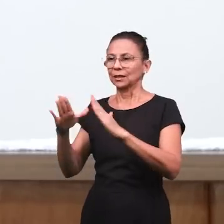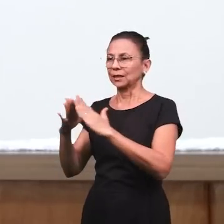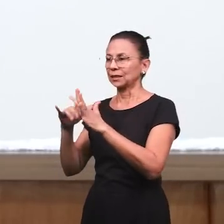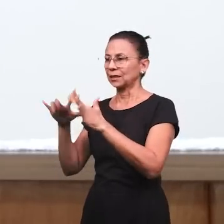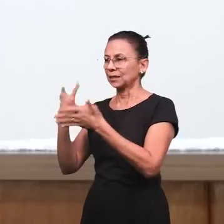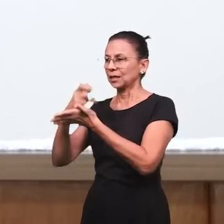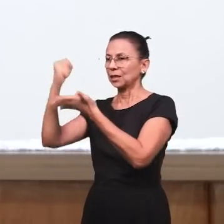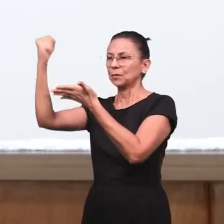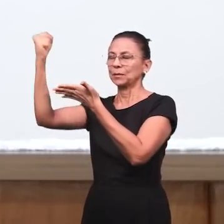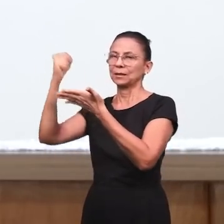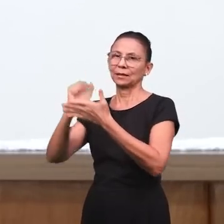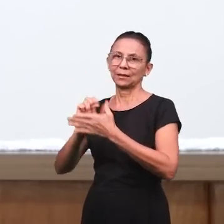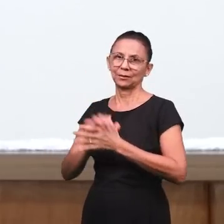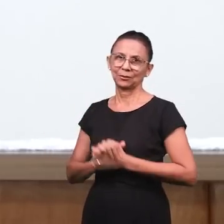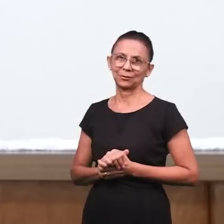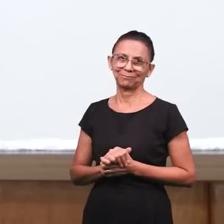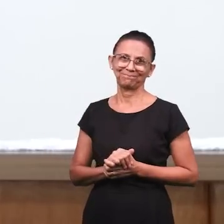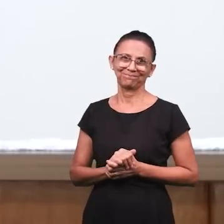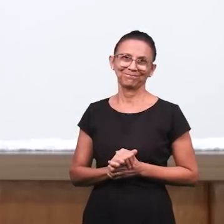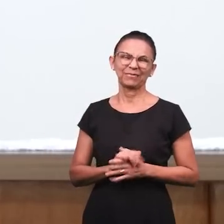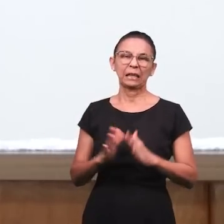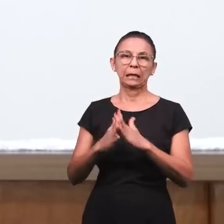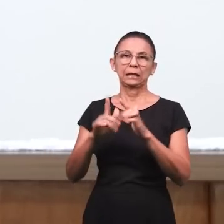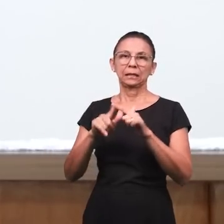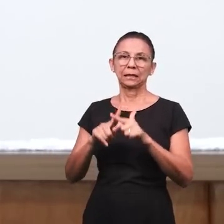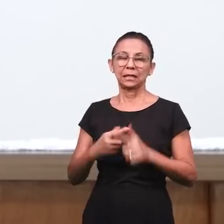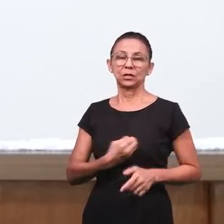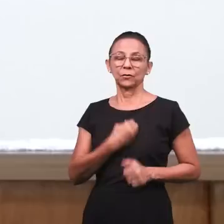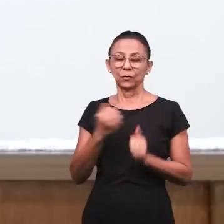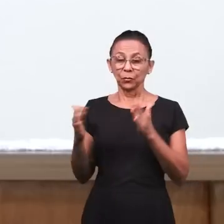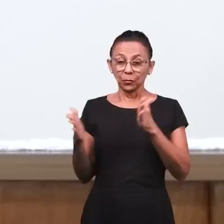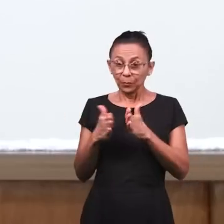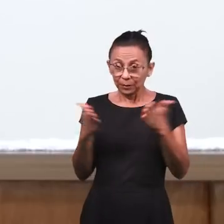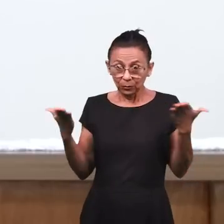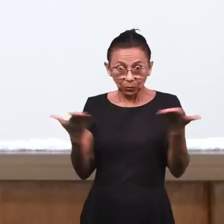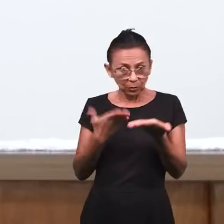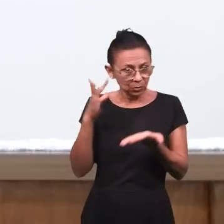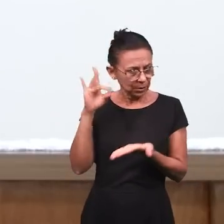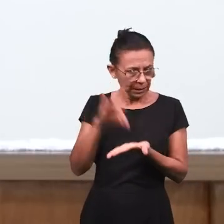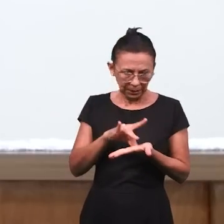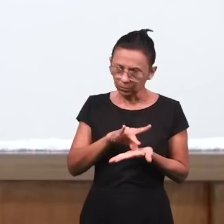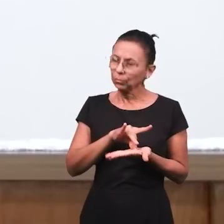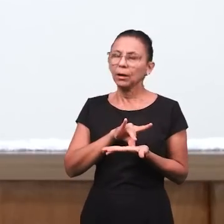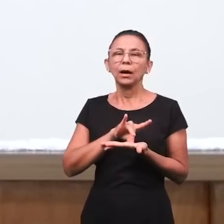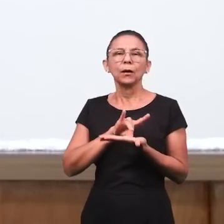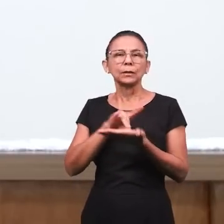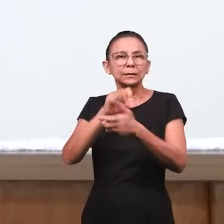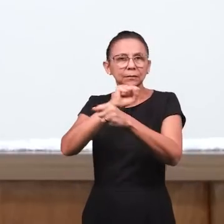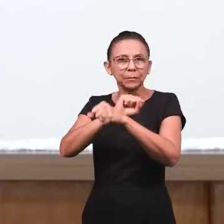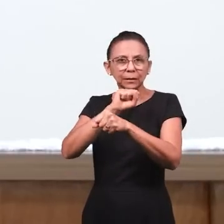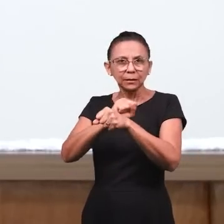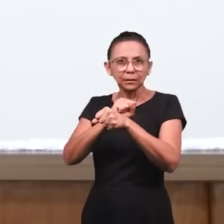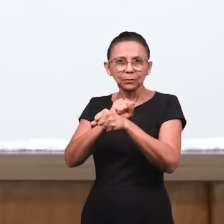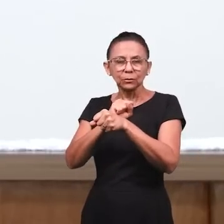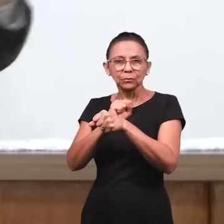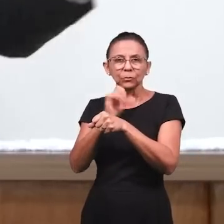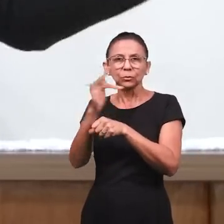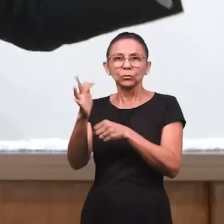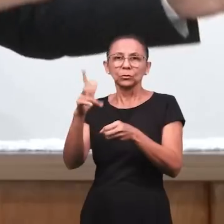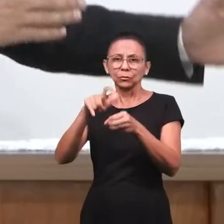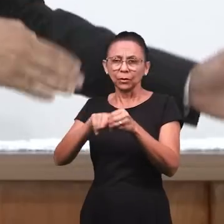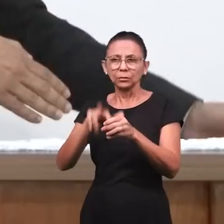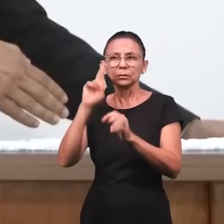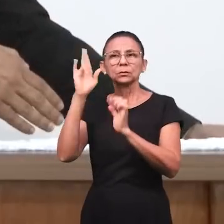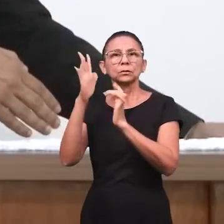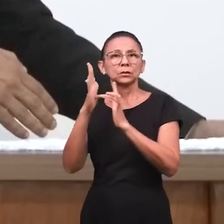para a igreja, porque estaremos nesse novo dia com o Senhor na glória. Então é perto da meia-noite, os